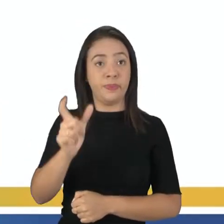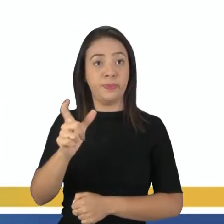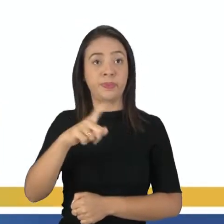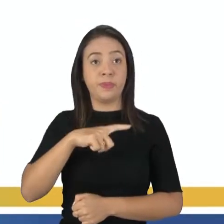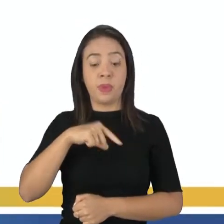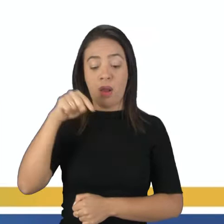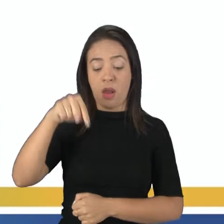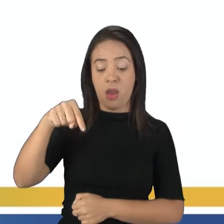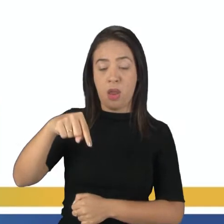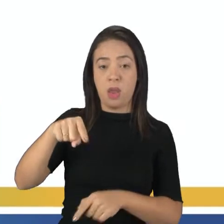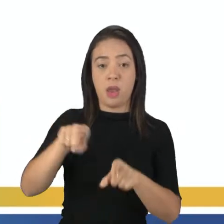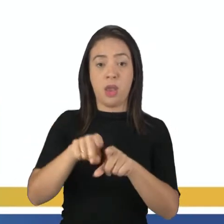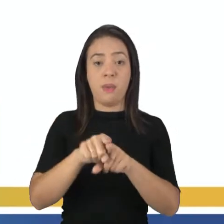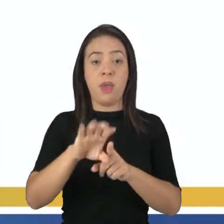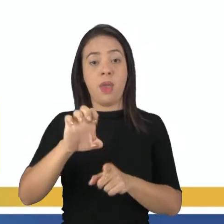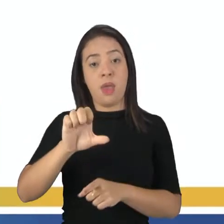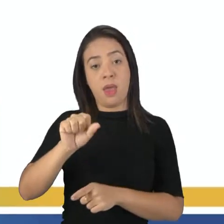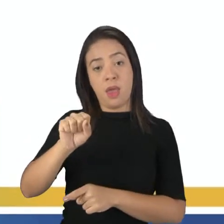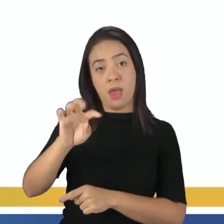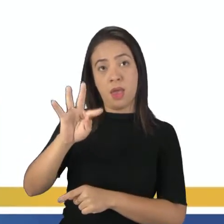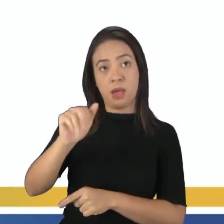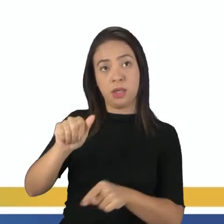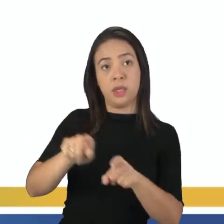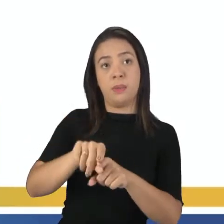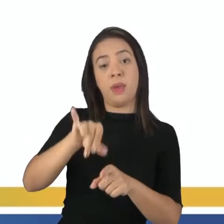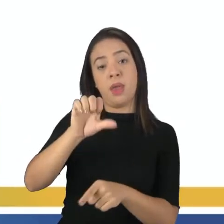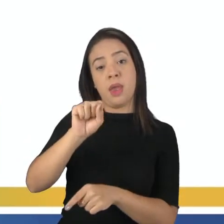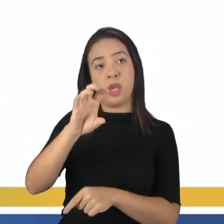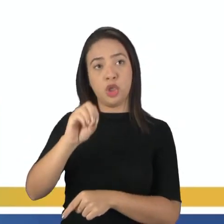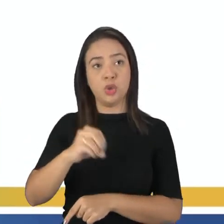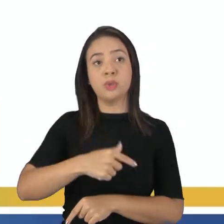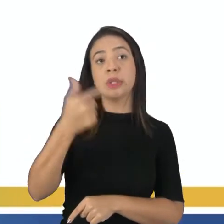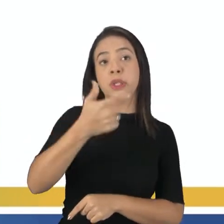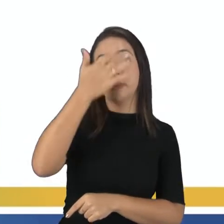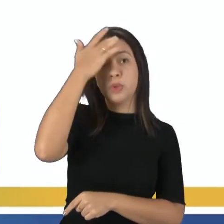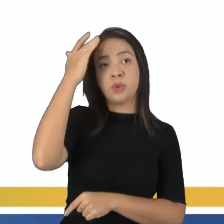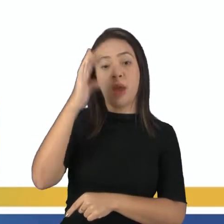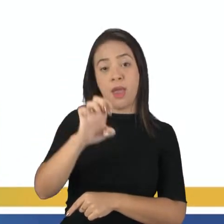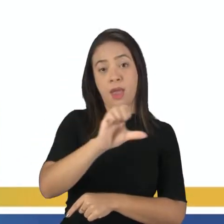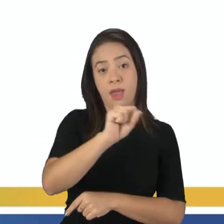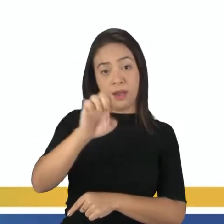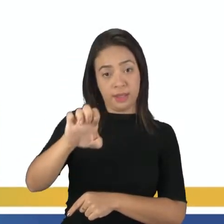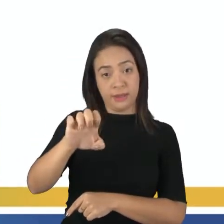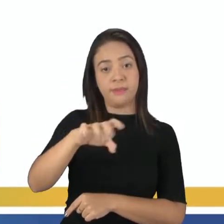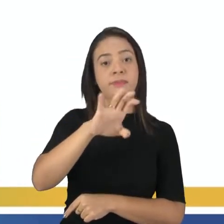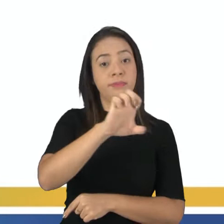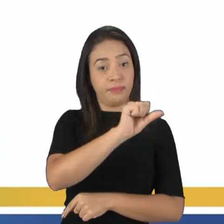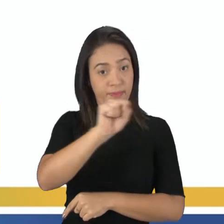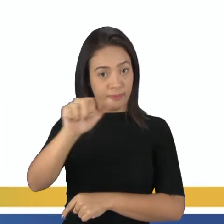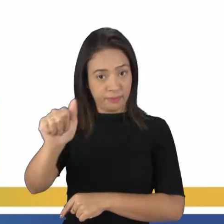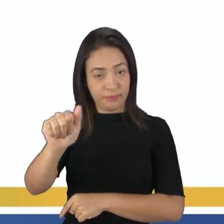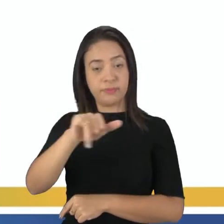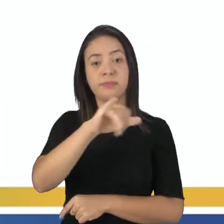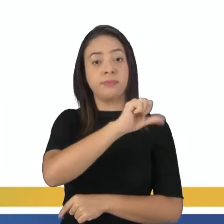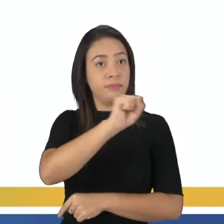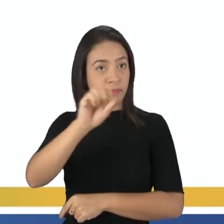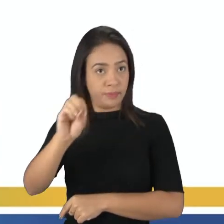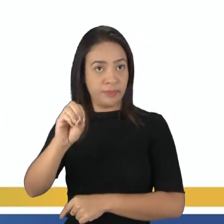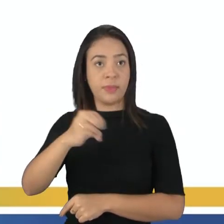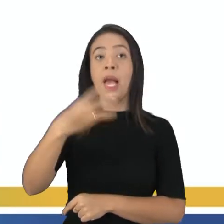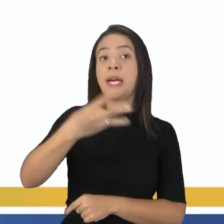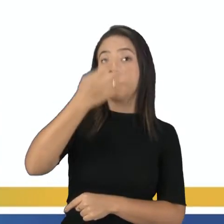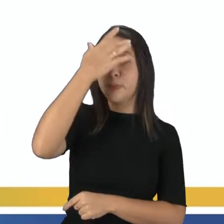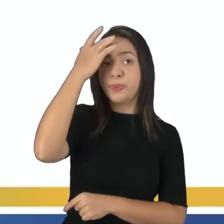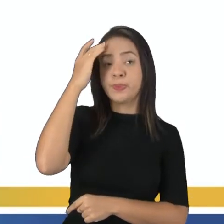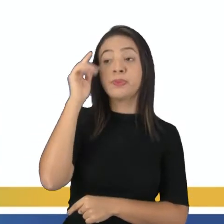o este, o esta e o isto. Segunda pessoa, nós temos esse, essa e isso.